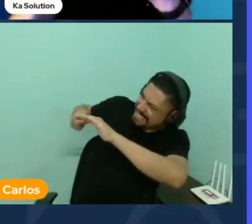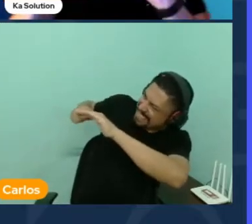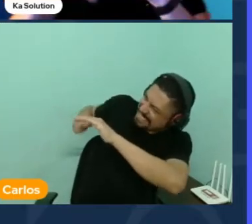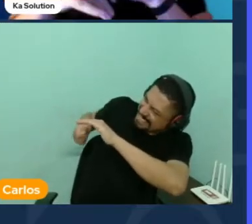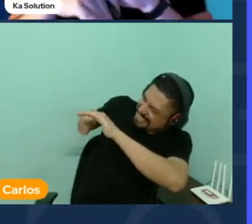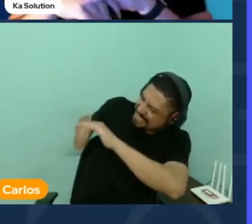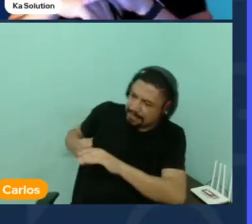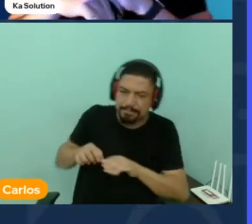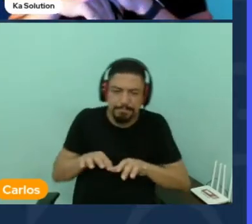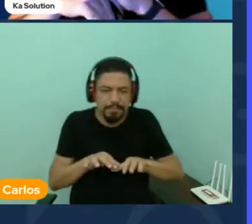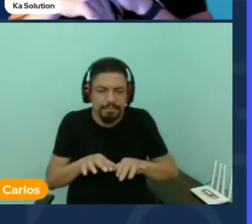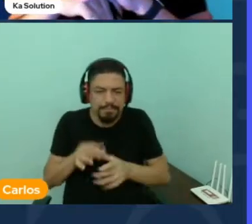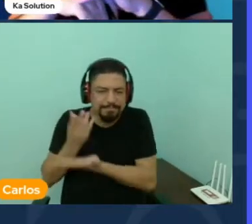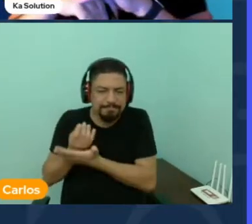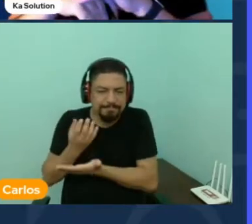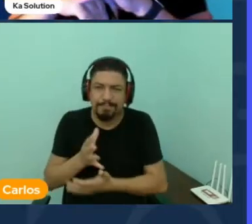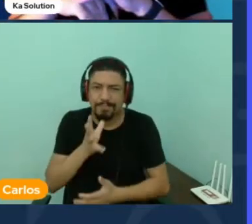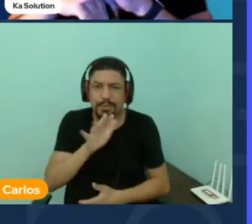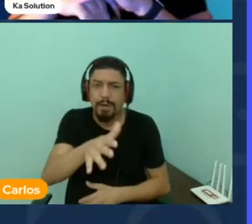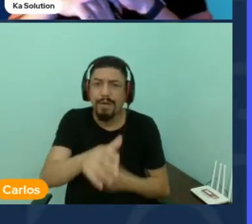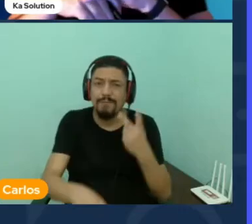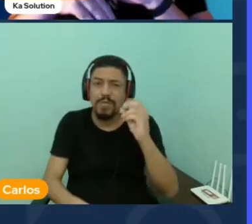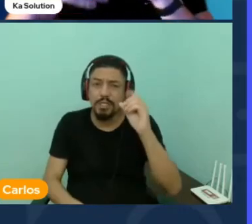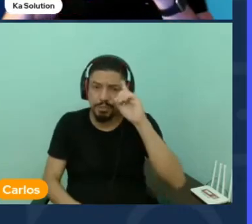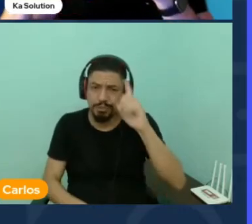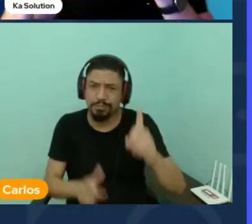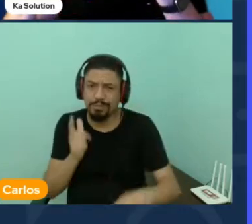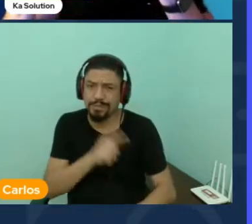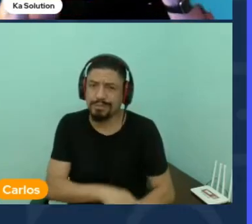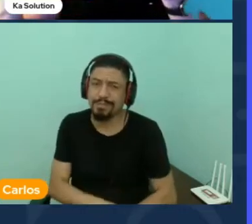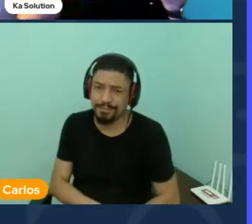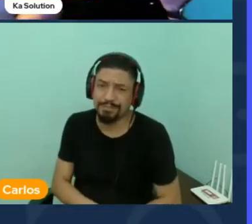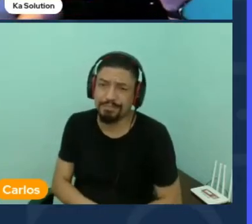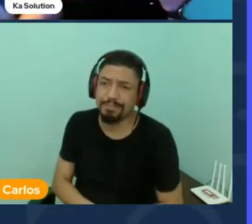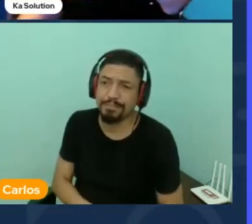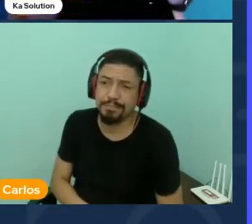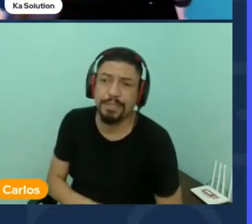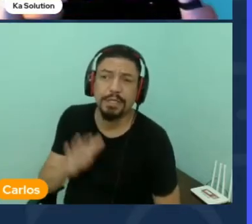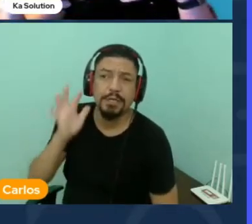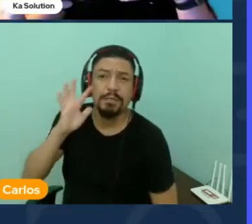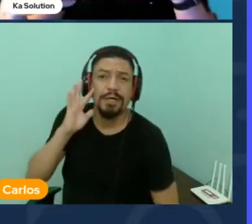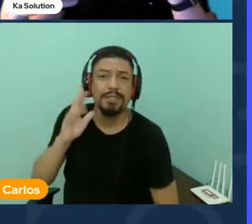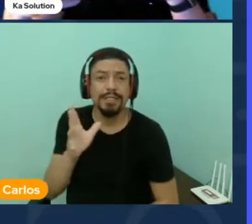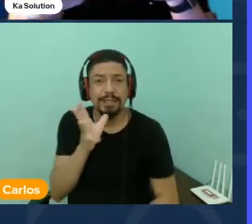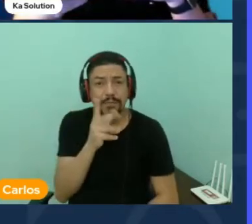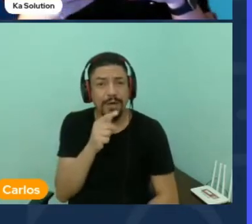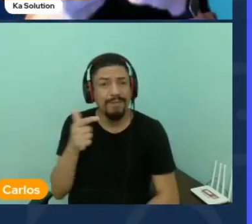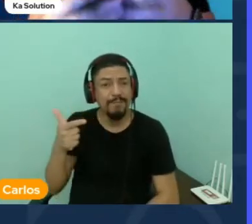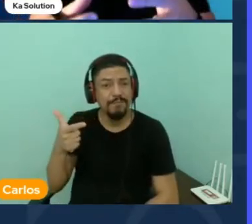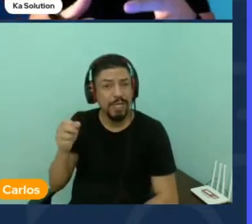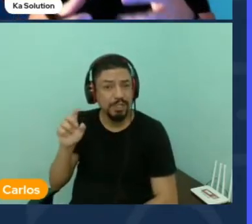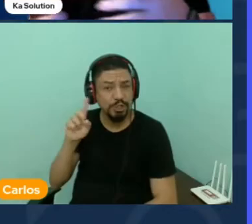aí uns 20 dias para isso tudo acontecer. Então imagina que você está trocando 20 dias por